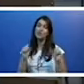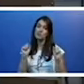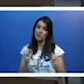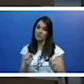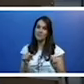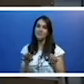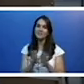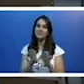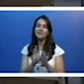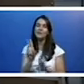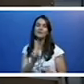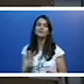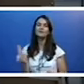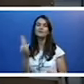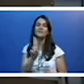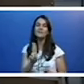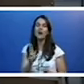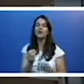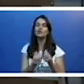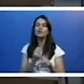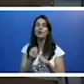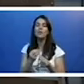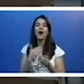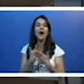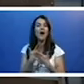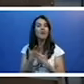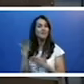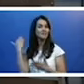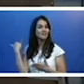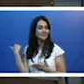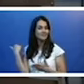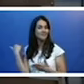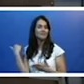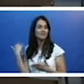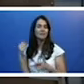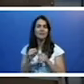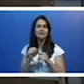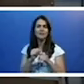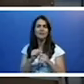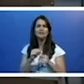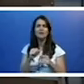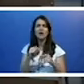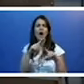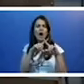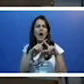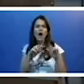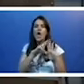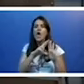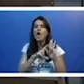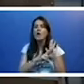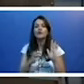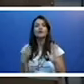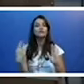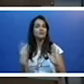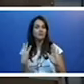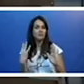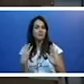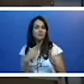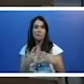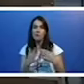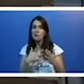usar o nosso procedimento da última aula para determinar qualquer porcentagem. Como que a gente fazia